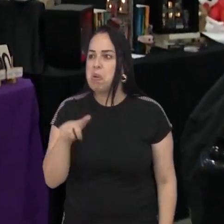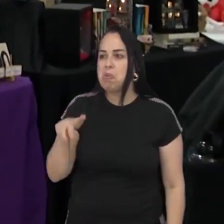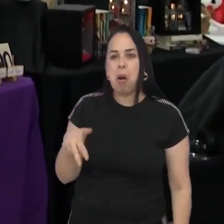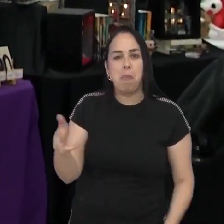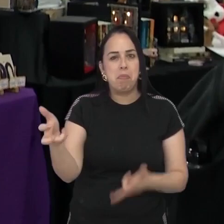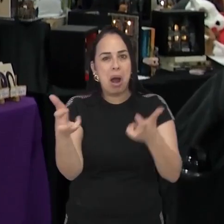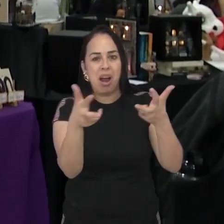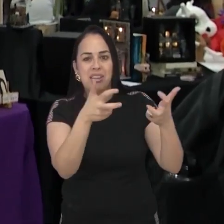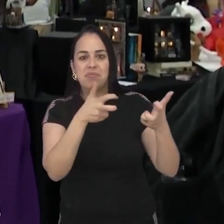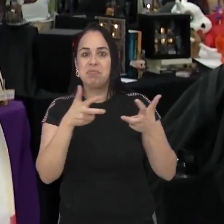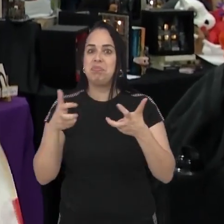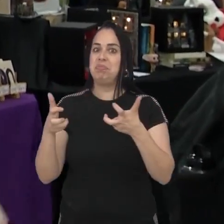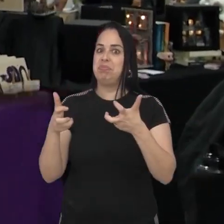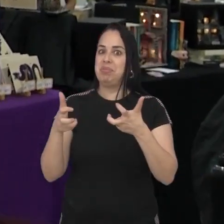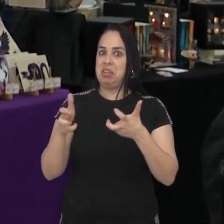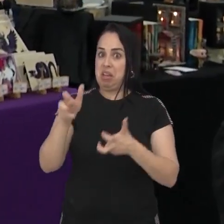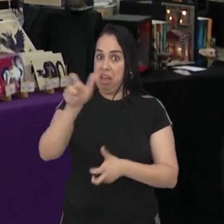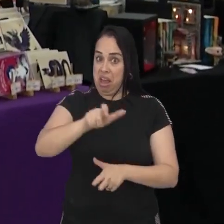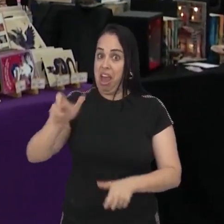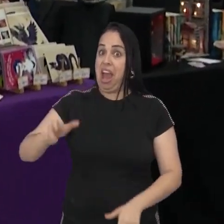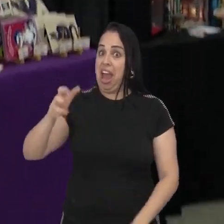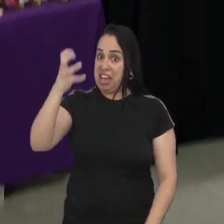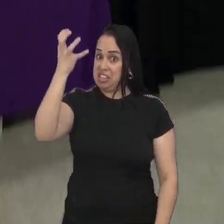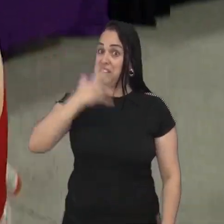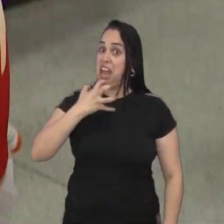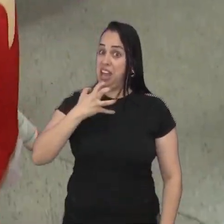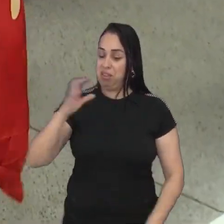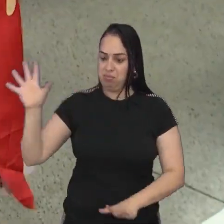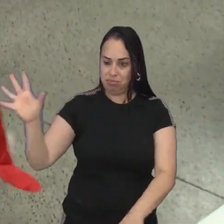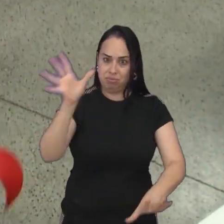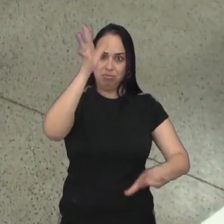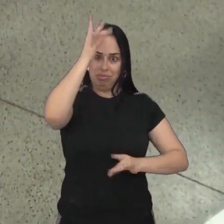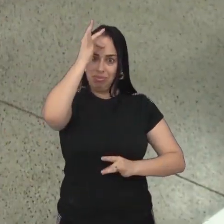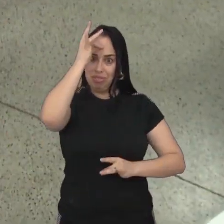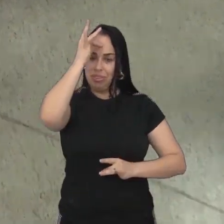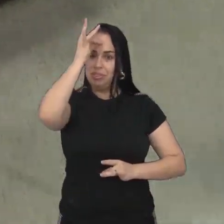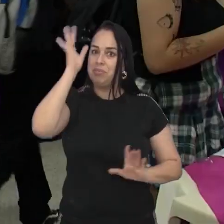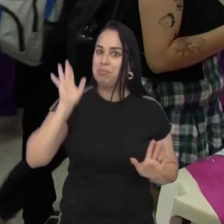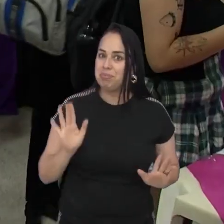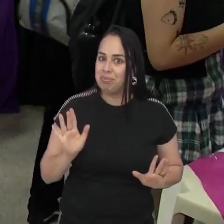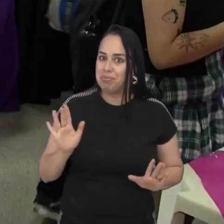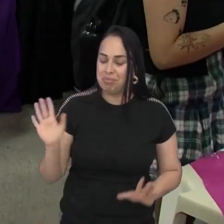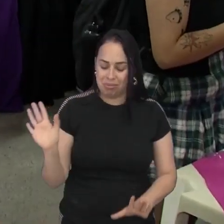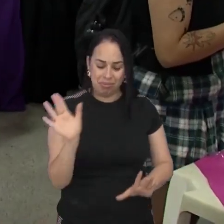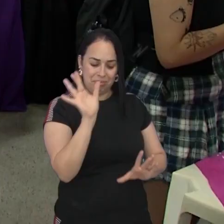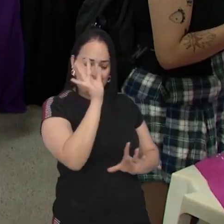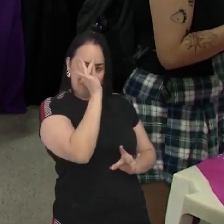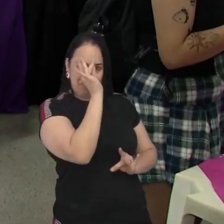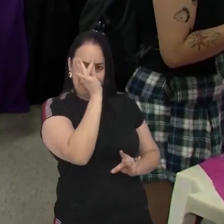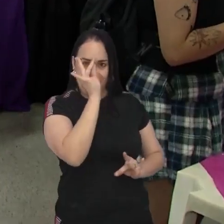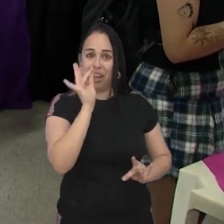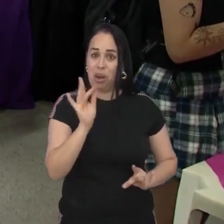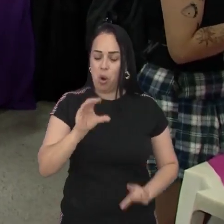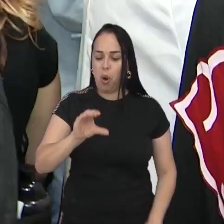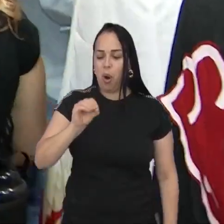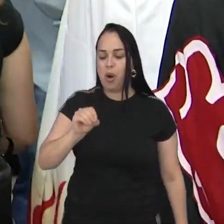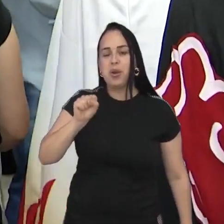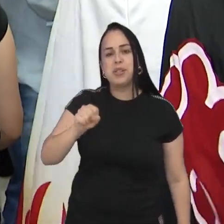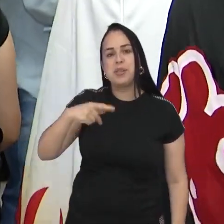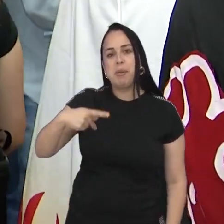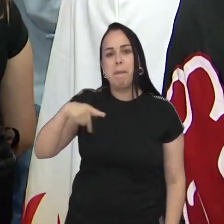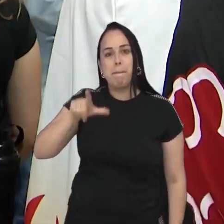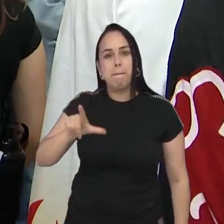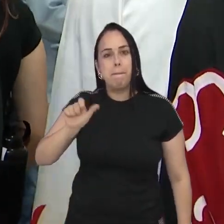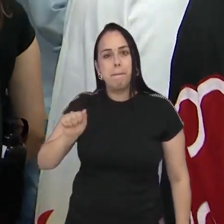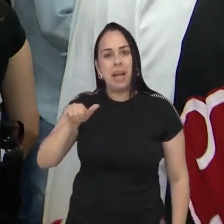pelo evento, já deu para perceber que aqui o povo leva a sério essa coisa de fantasia, ou melhor, de cosplay. A